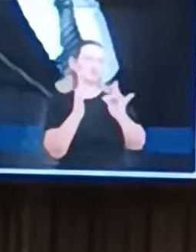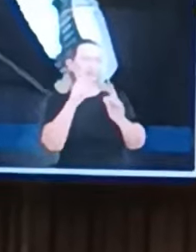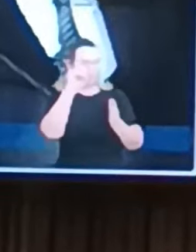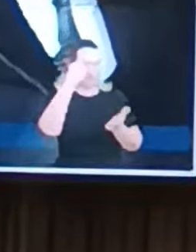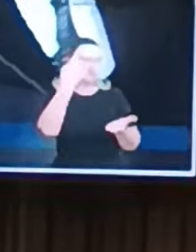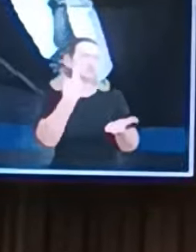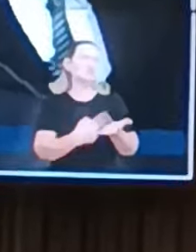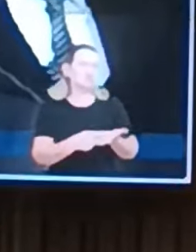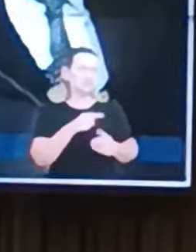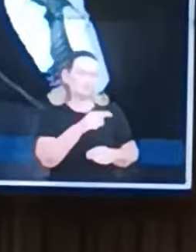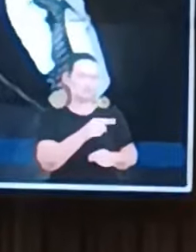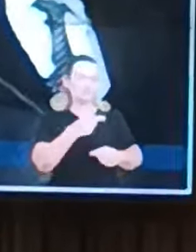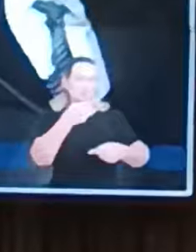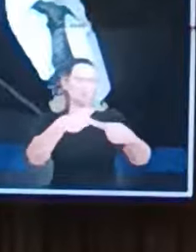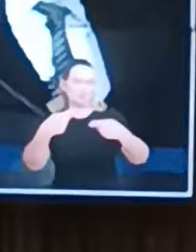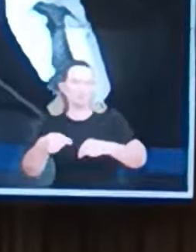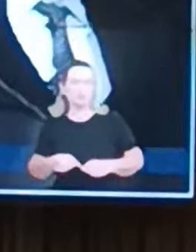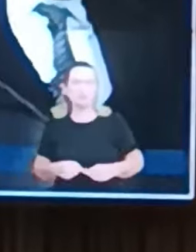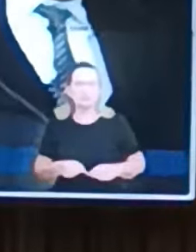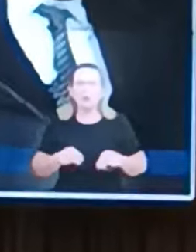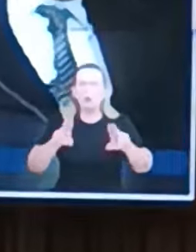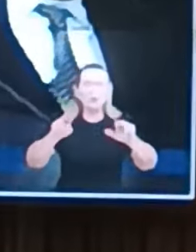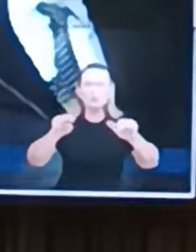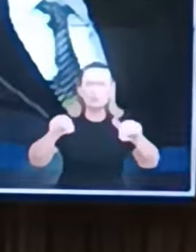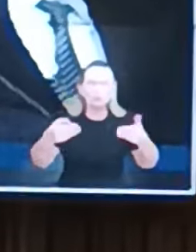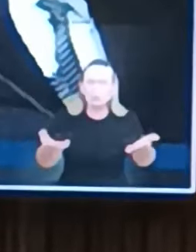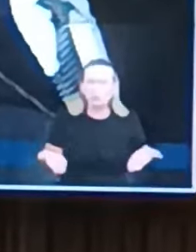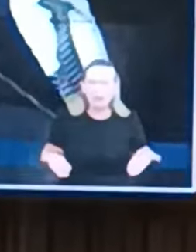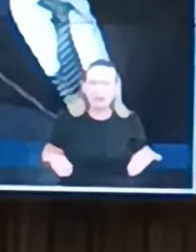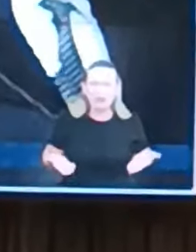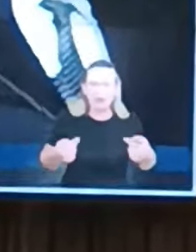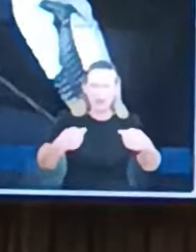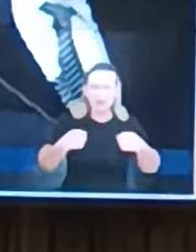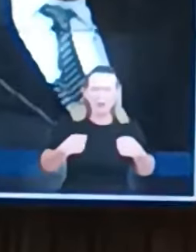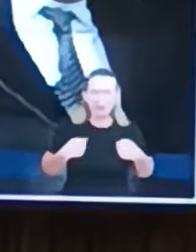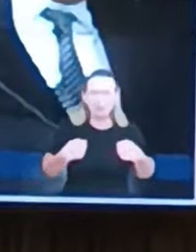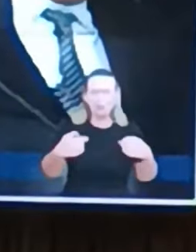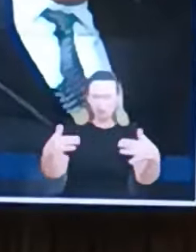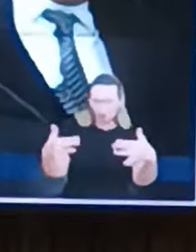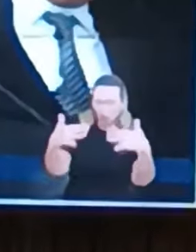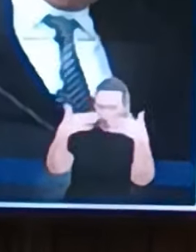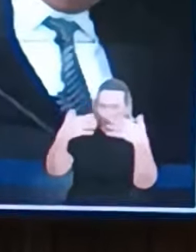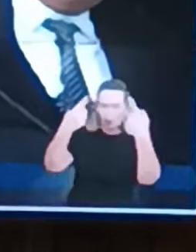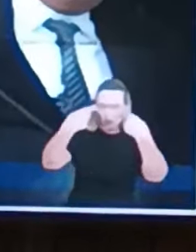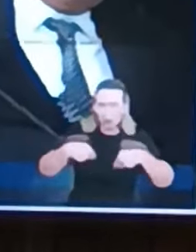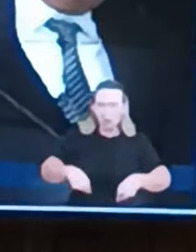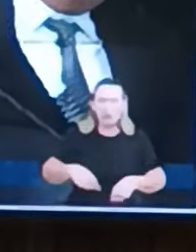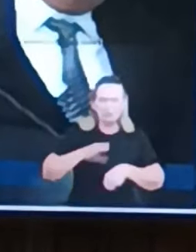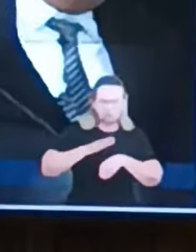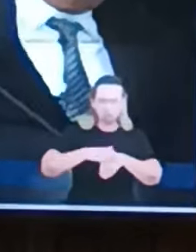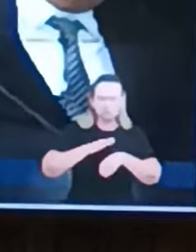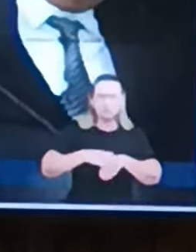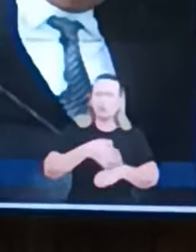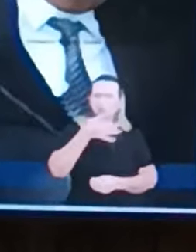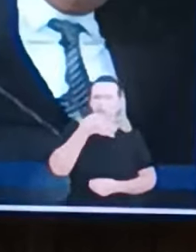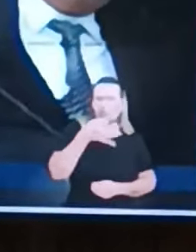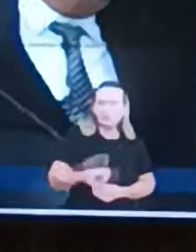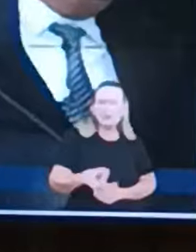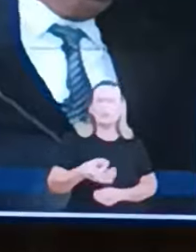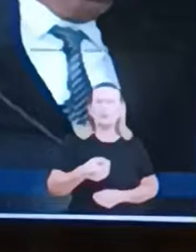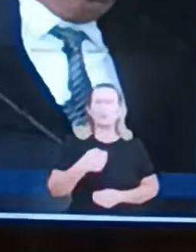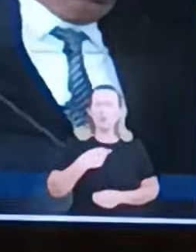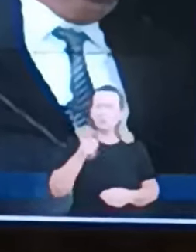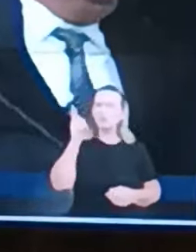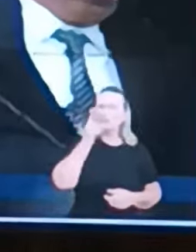atuações políticas, mas nunca, jamais fui eu vista como quem tinha as posições políticas e como quem tinha condição